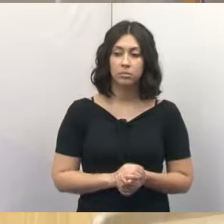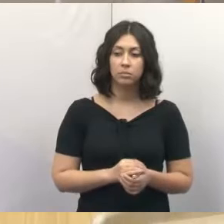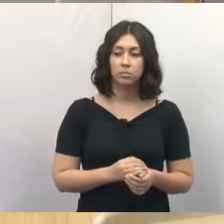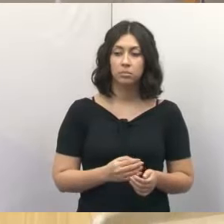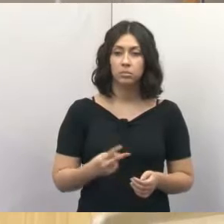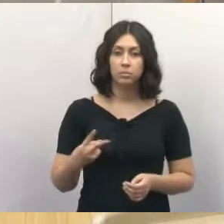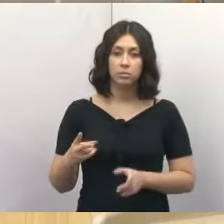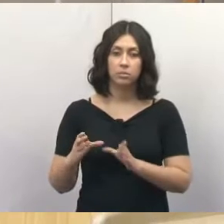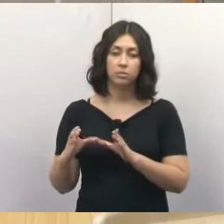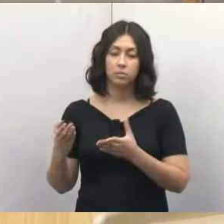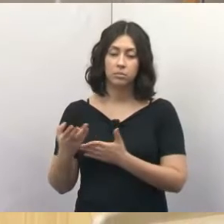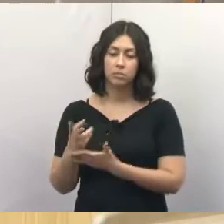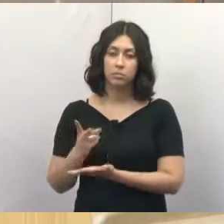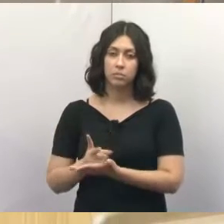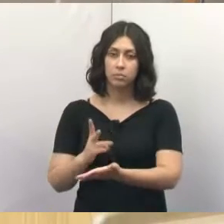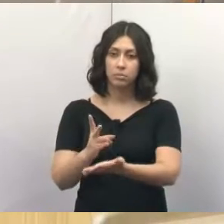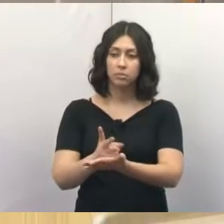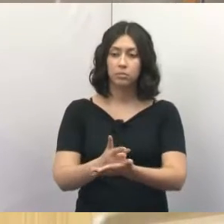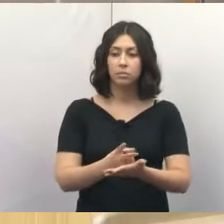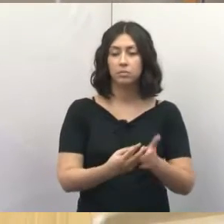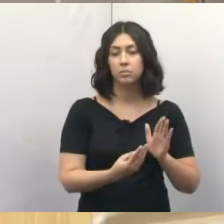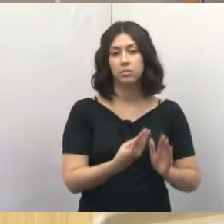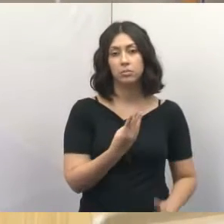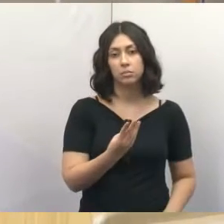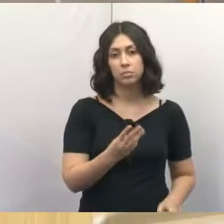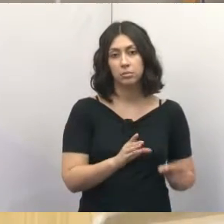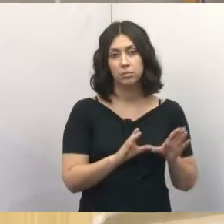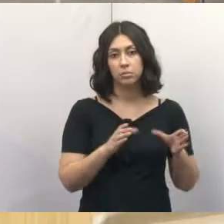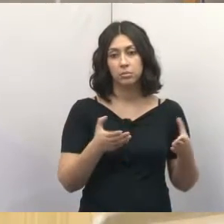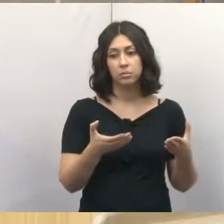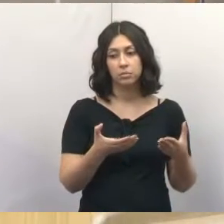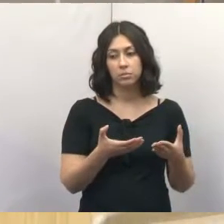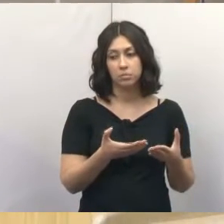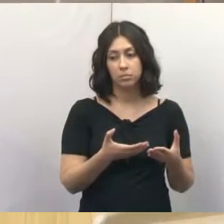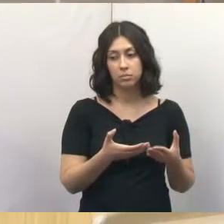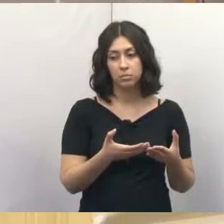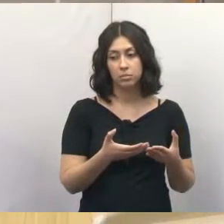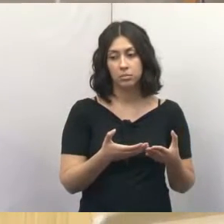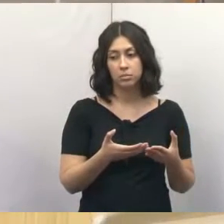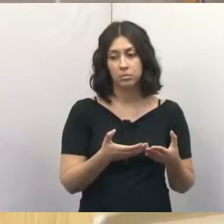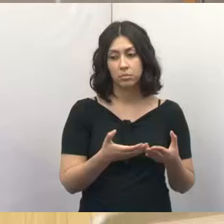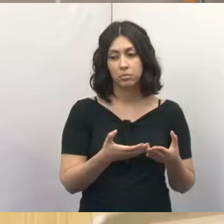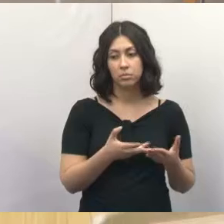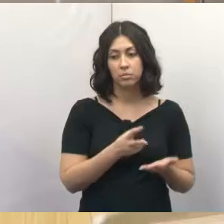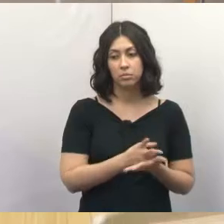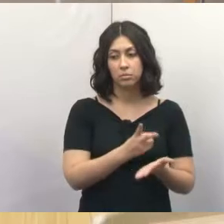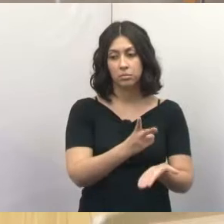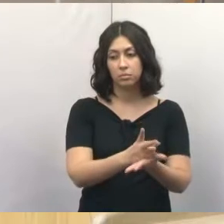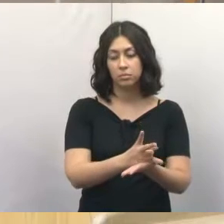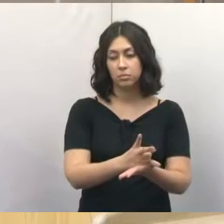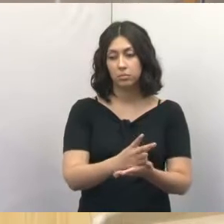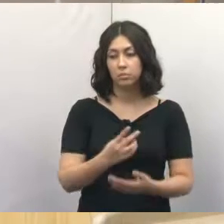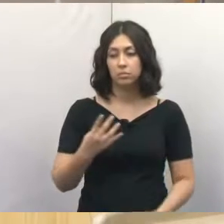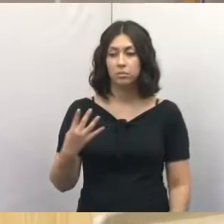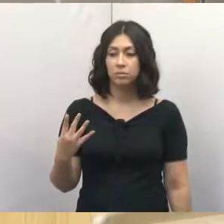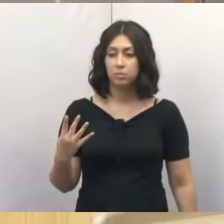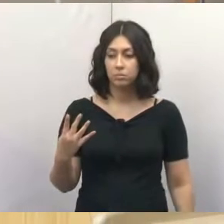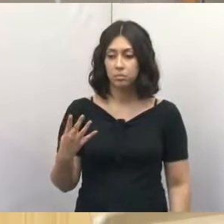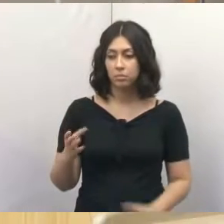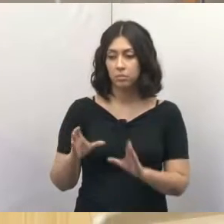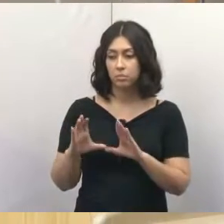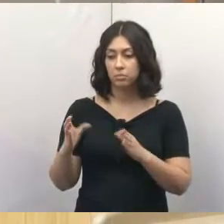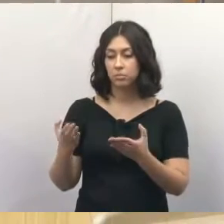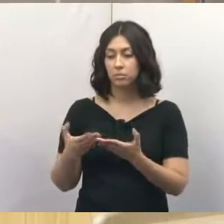2 das comissões permanentes, seção 3 das comissões, composição das comissões permanentes, seção 4,